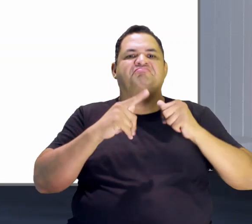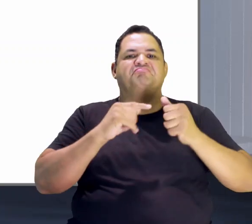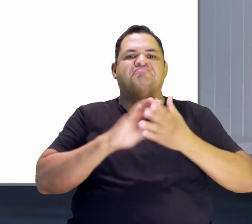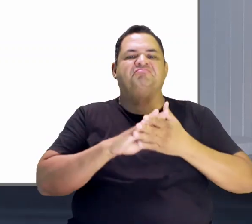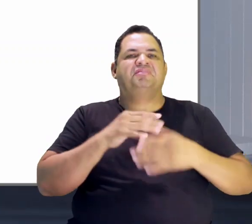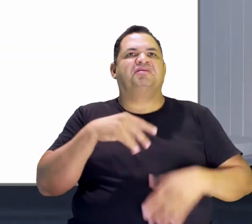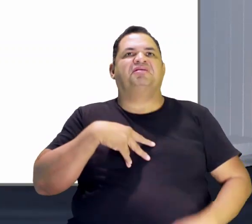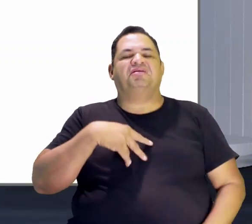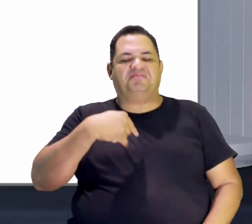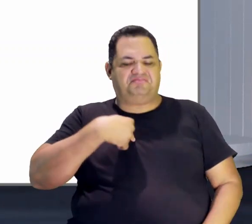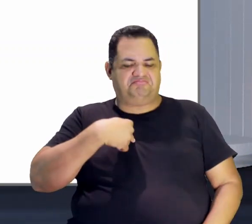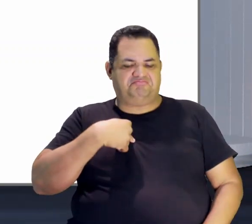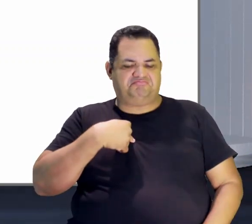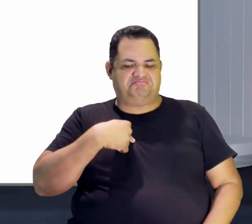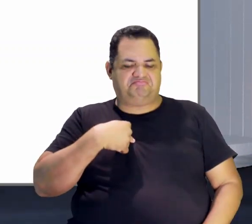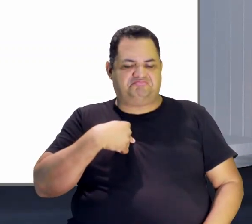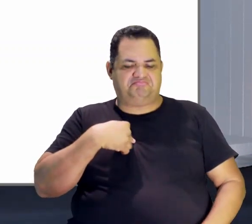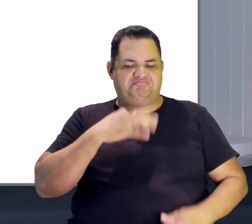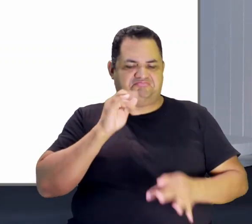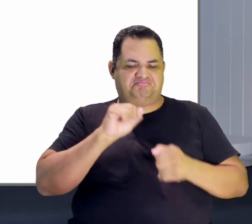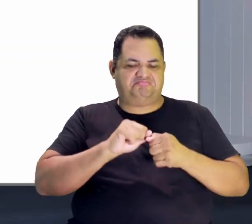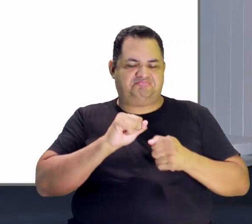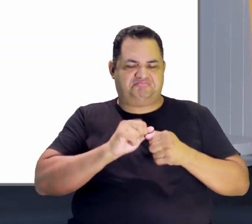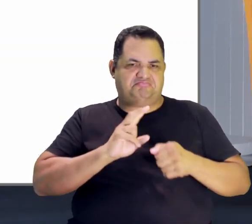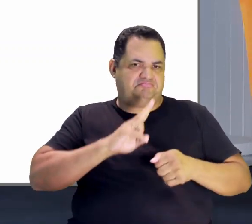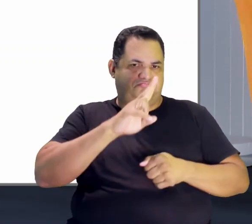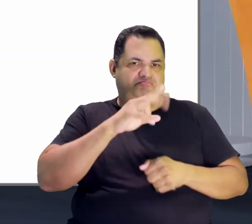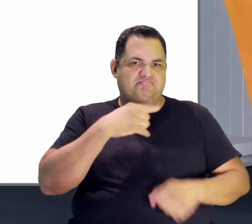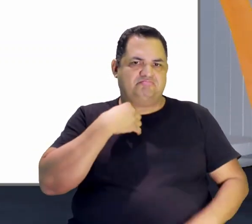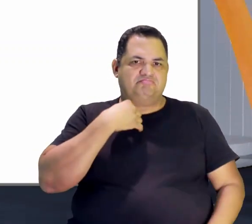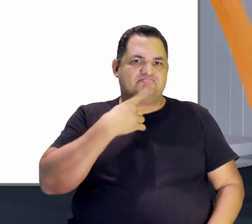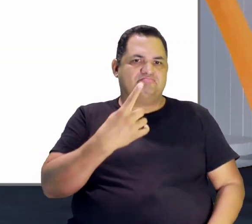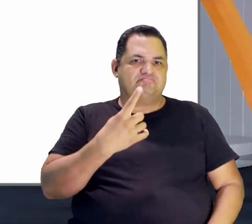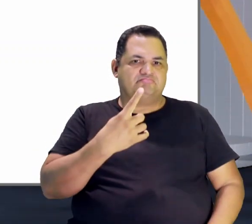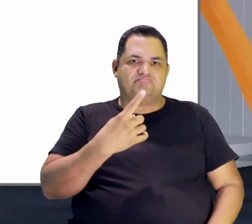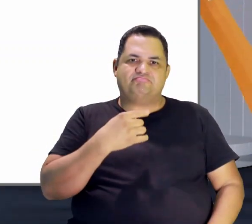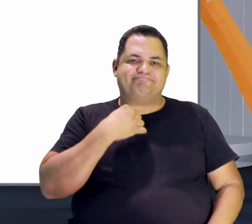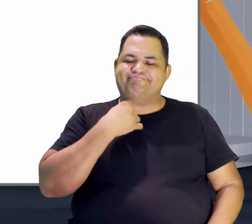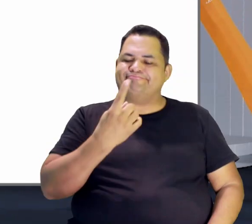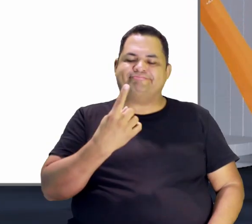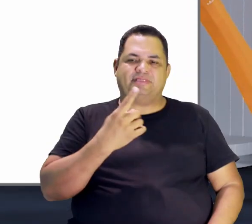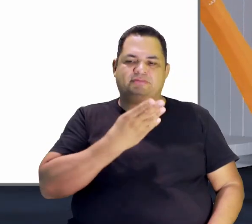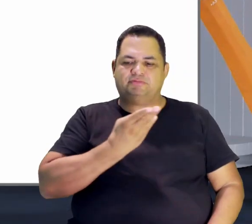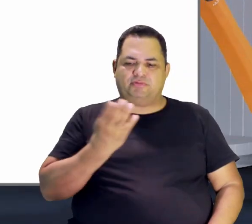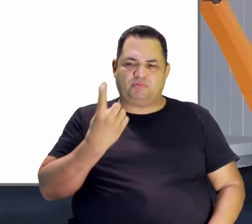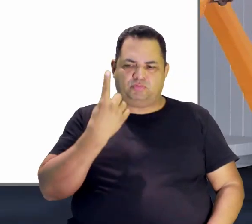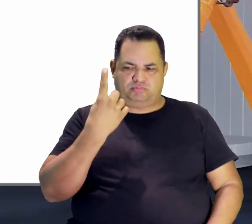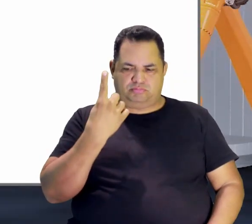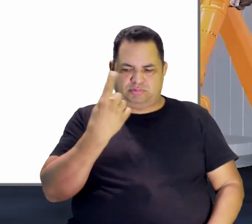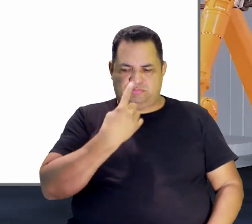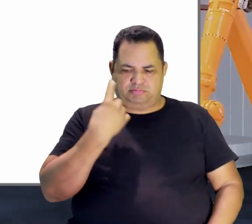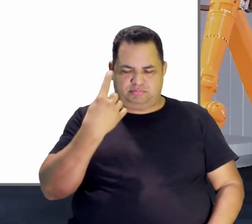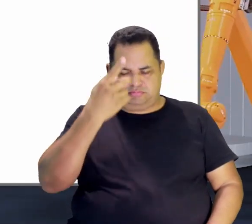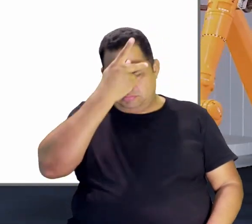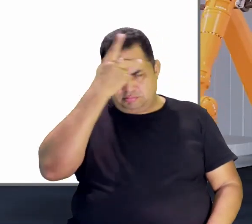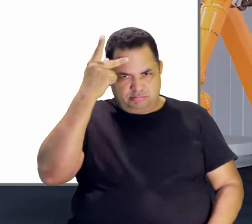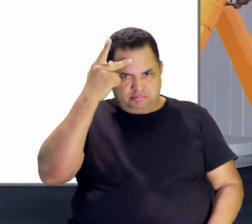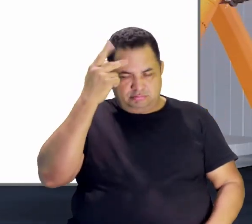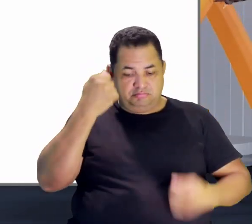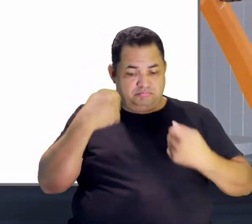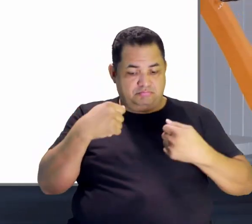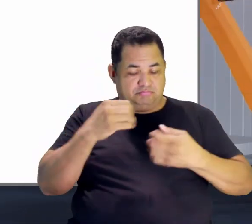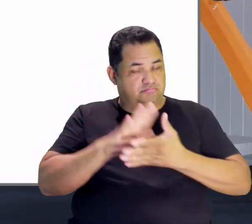fiz força. Olha, é impossível só você ter feito força. Pode ser que as pessoas não te